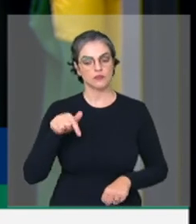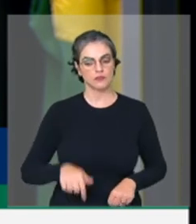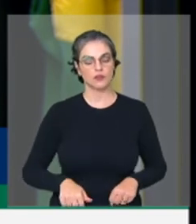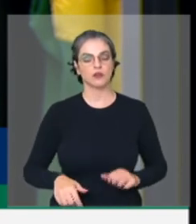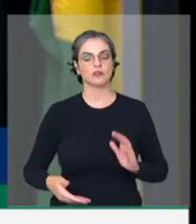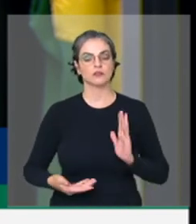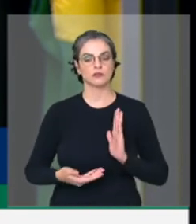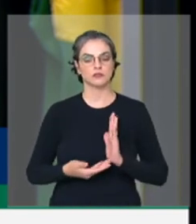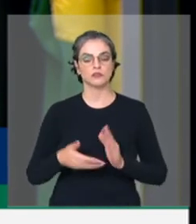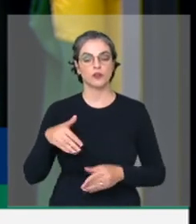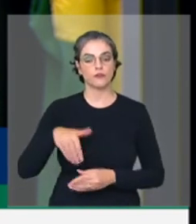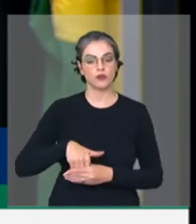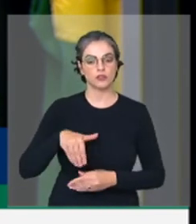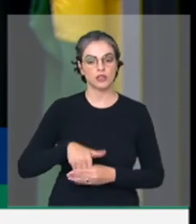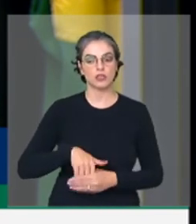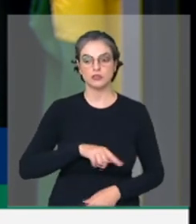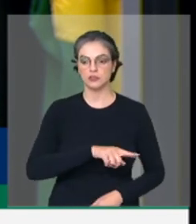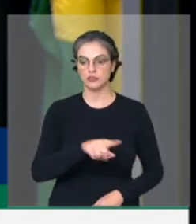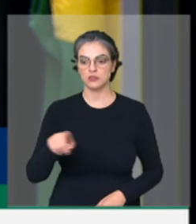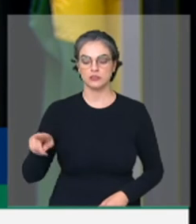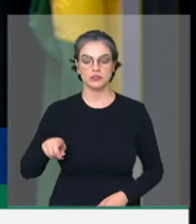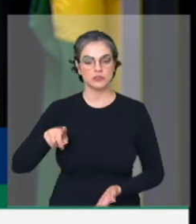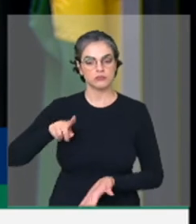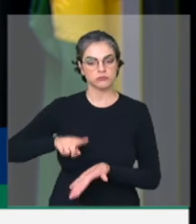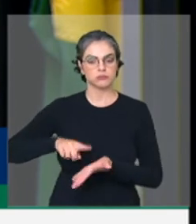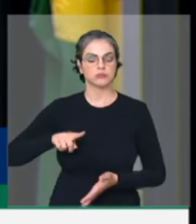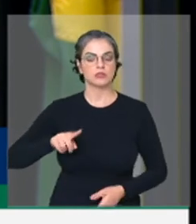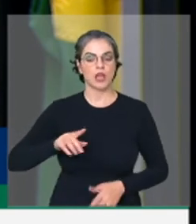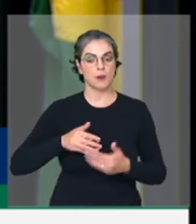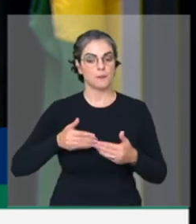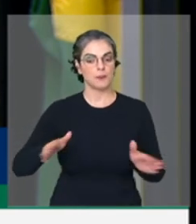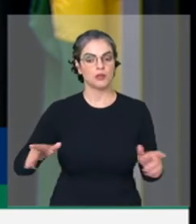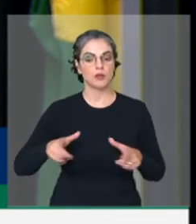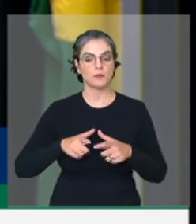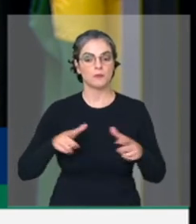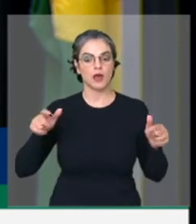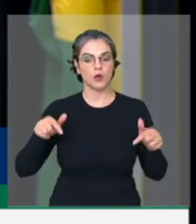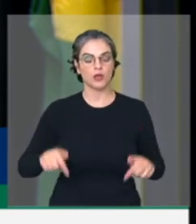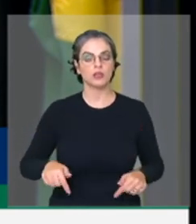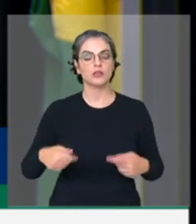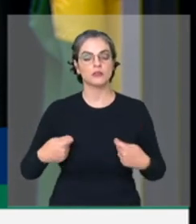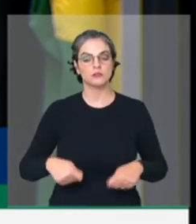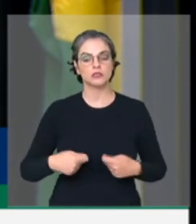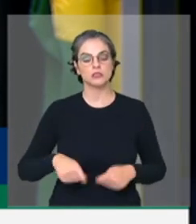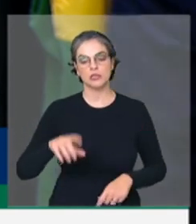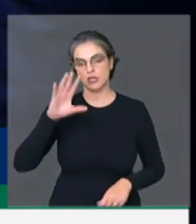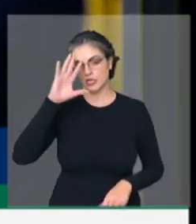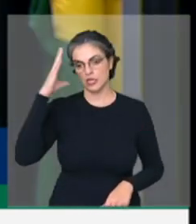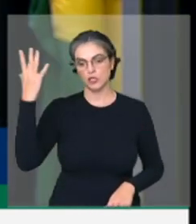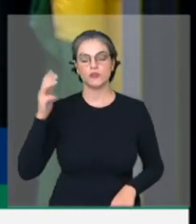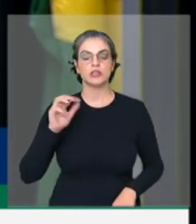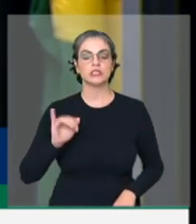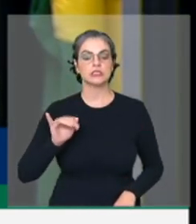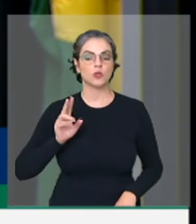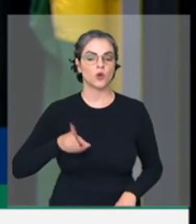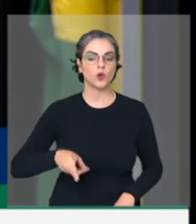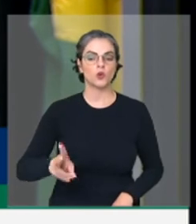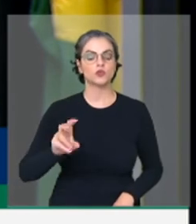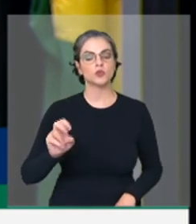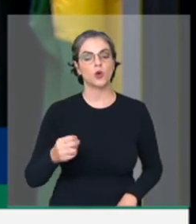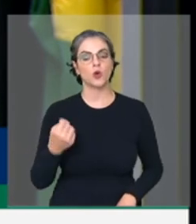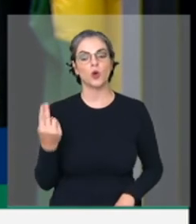pelo voto nominal e aberto da maioria dos seus membros, resolva sobre a manutenção ou a